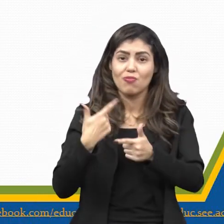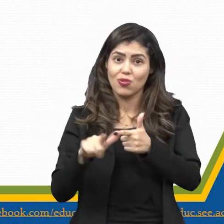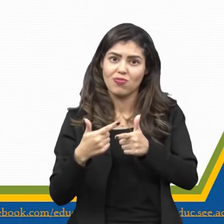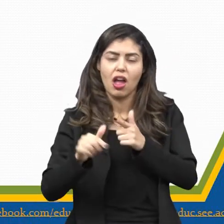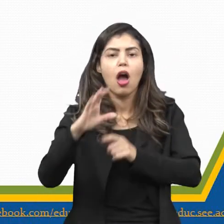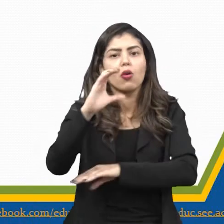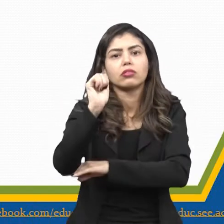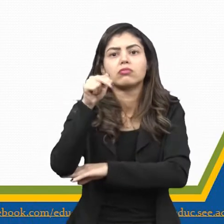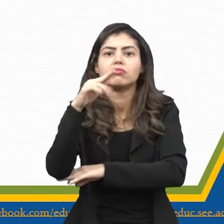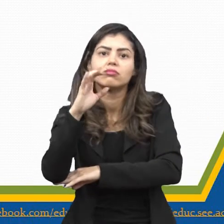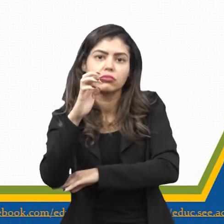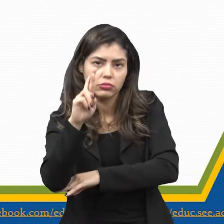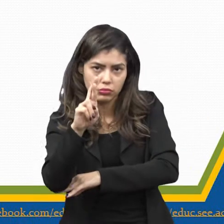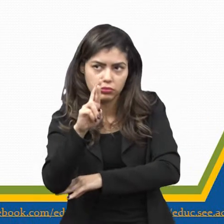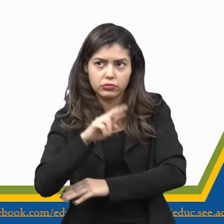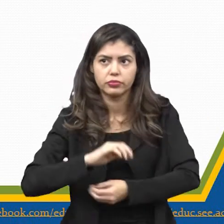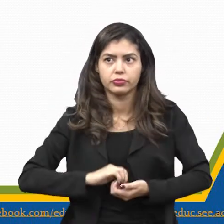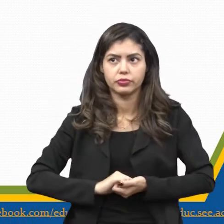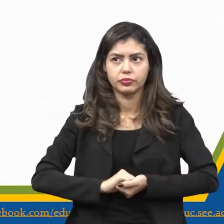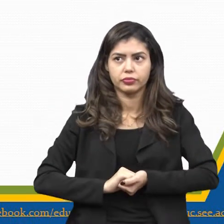câncer.